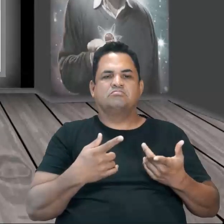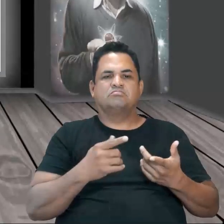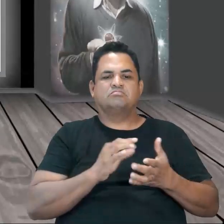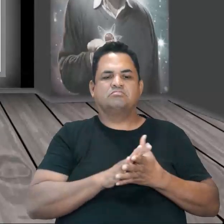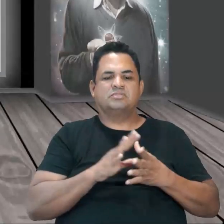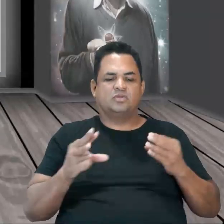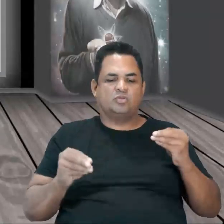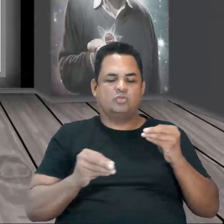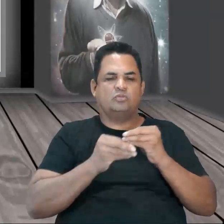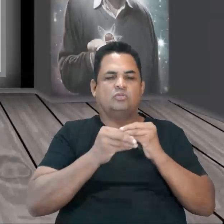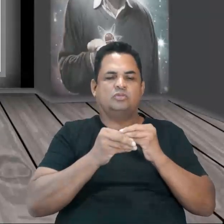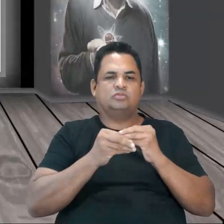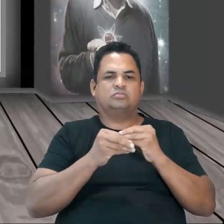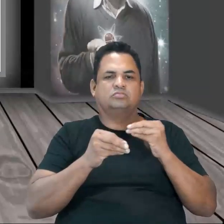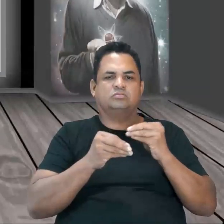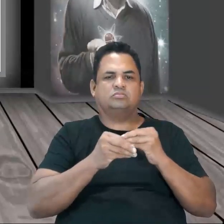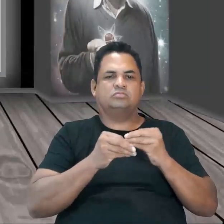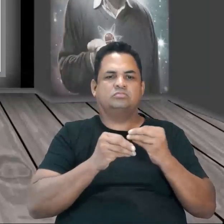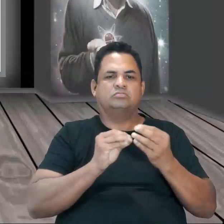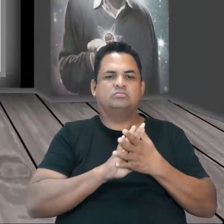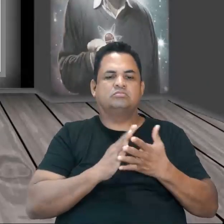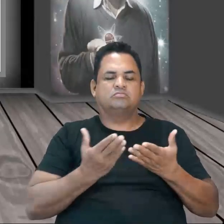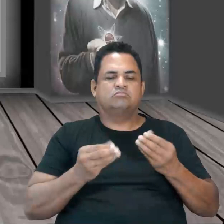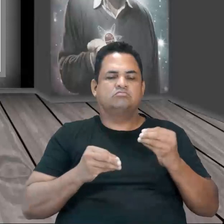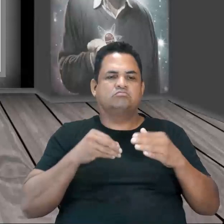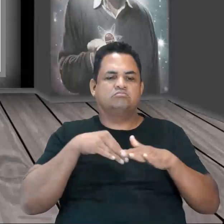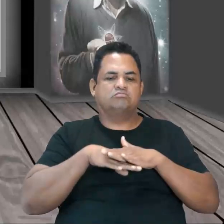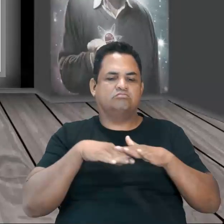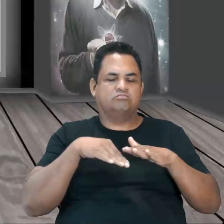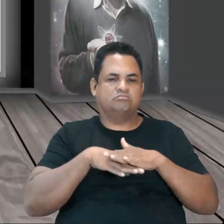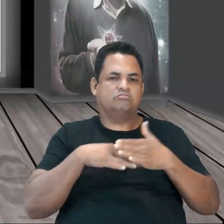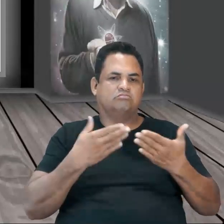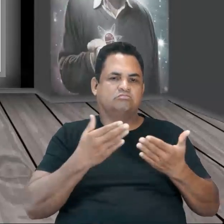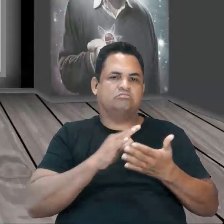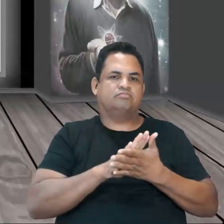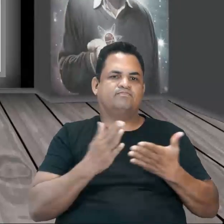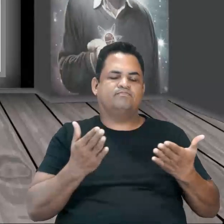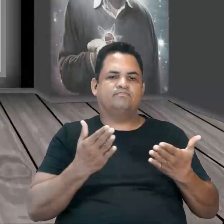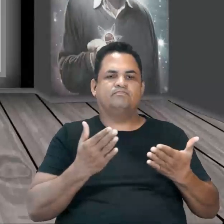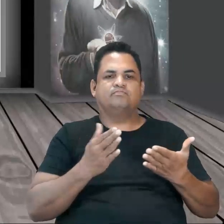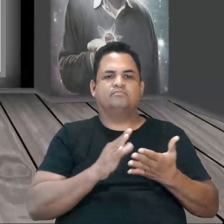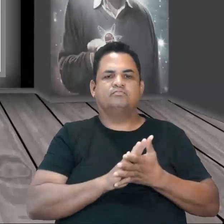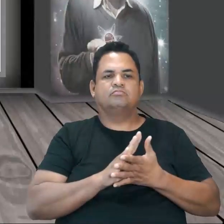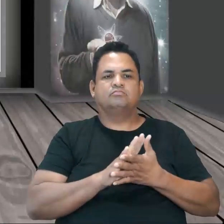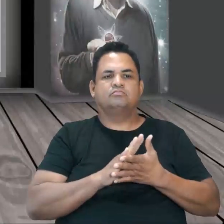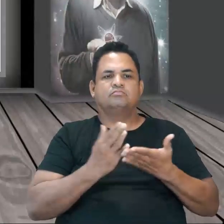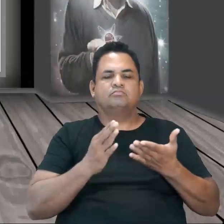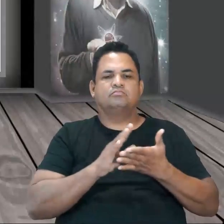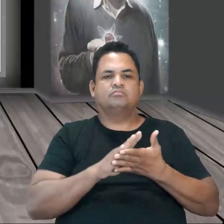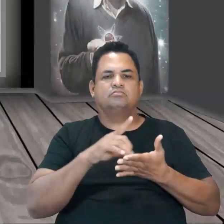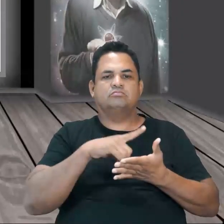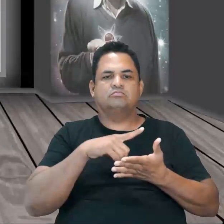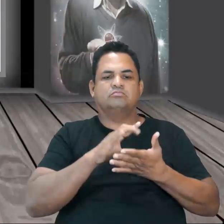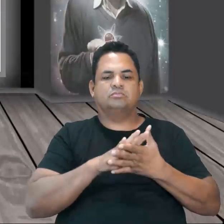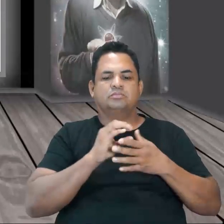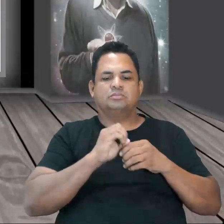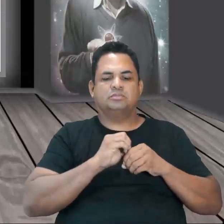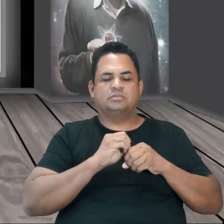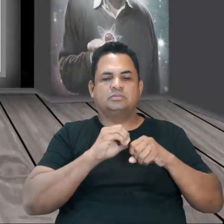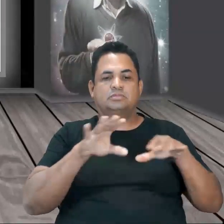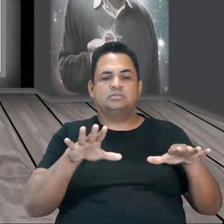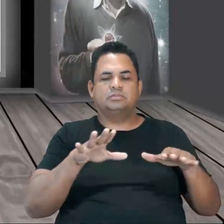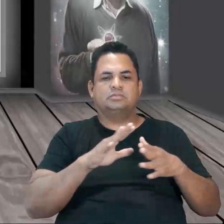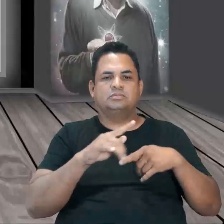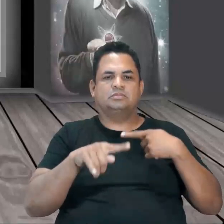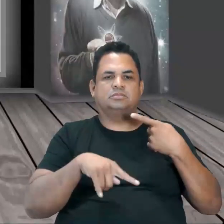tem uma concentração maior de cargas, né? Que elas acumulam mais e acabam dando até descarga. Então, nós vamos ver